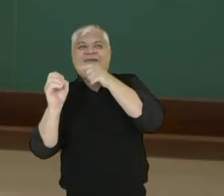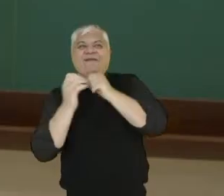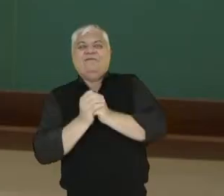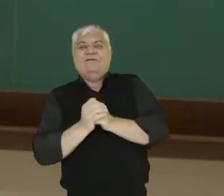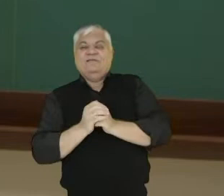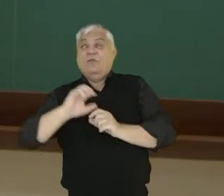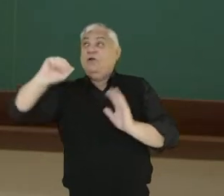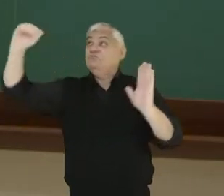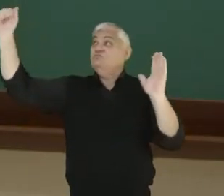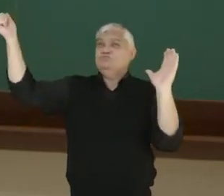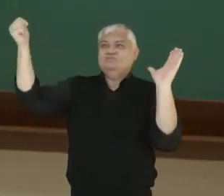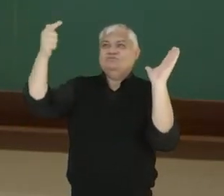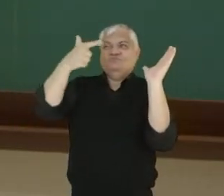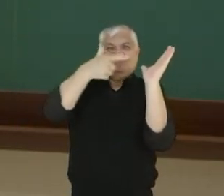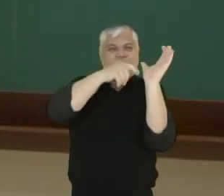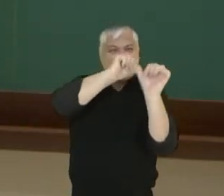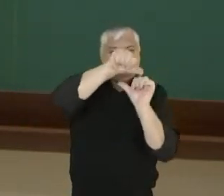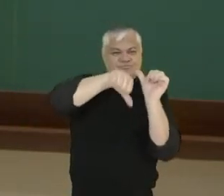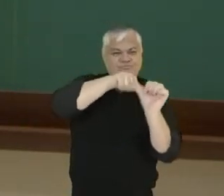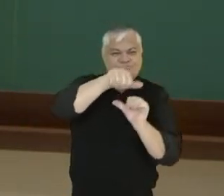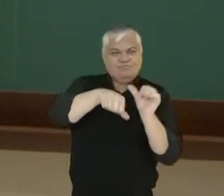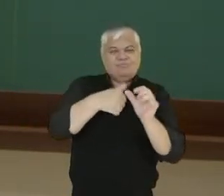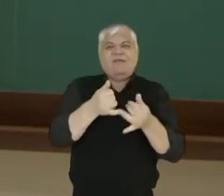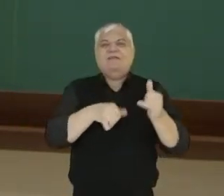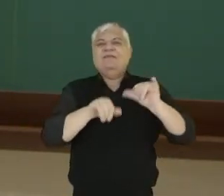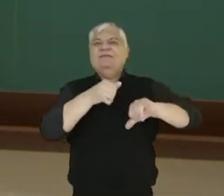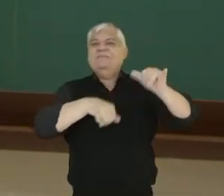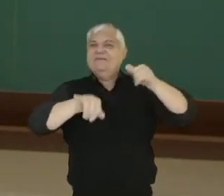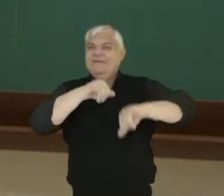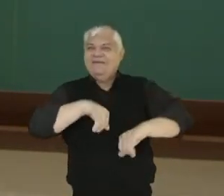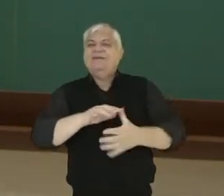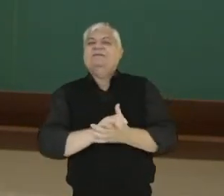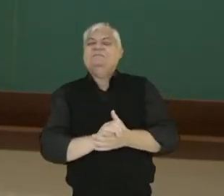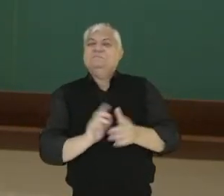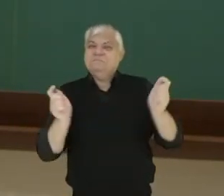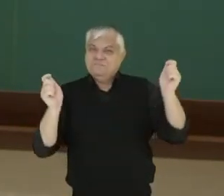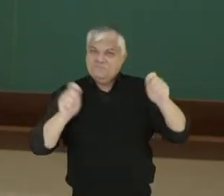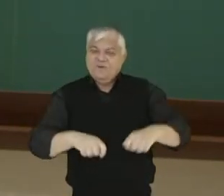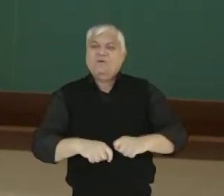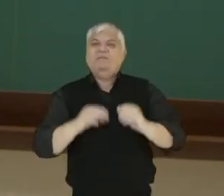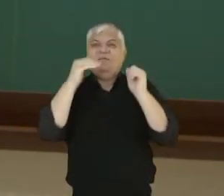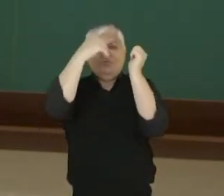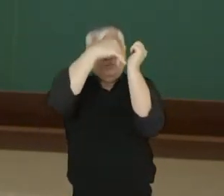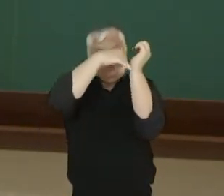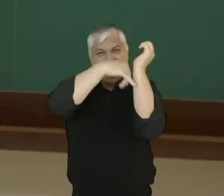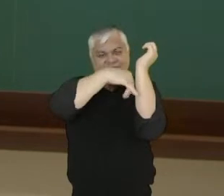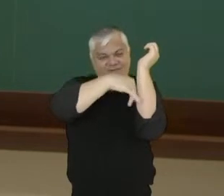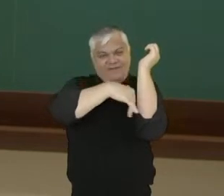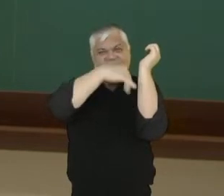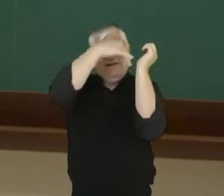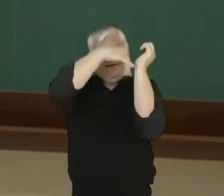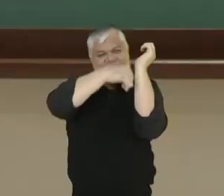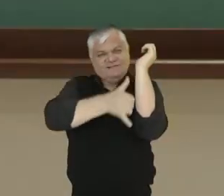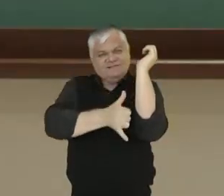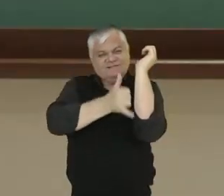visível se torna energia química. Então, é uma energia que pode ser armazenada. E aí que está o pulo do gato, certo?